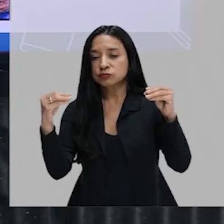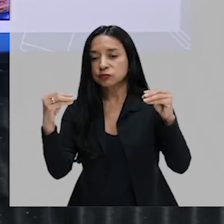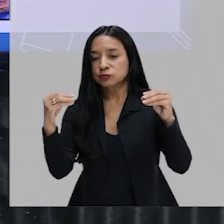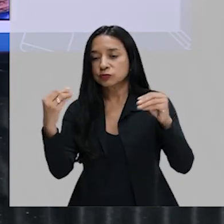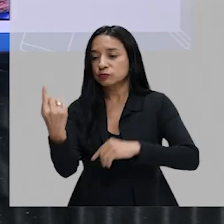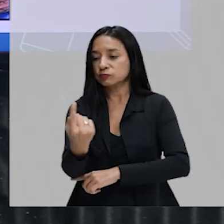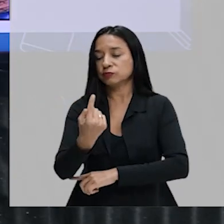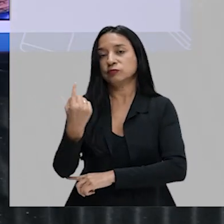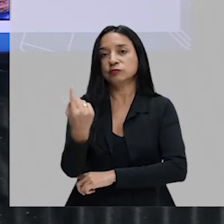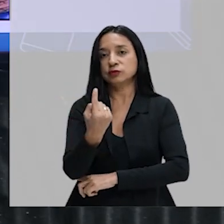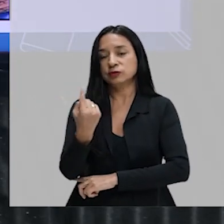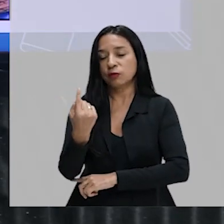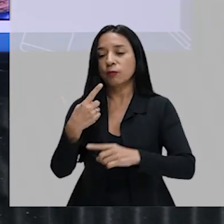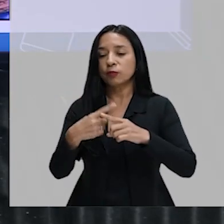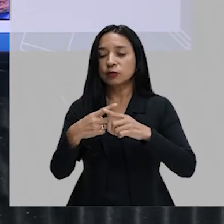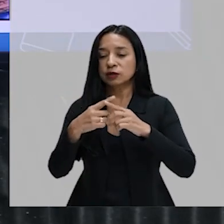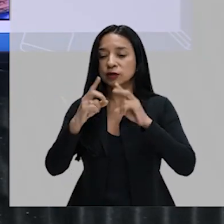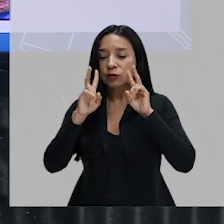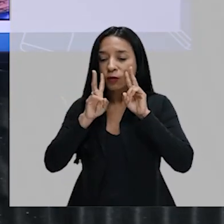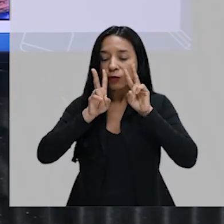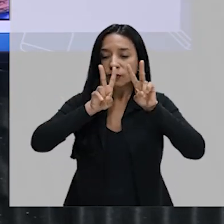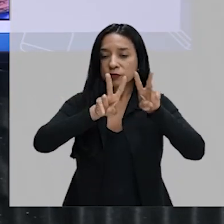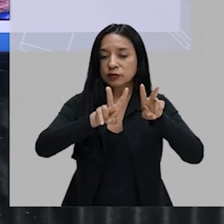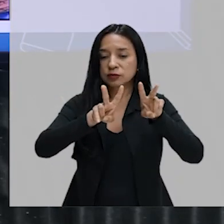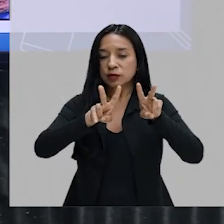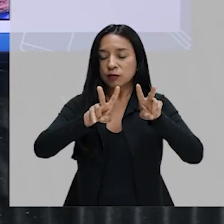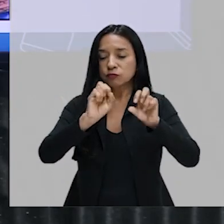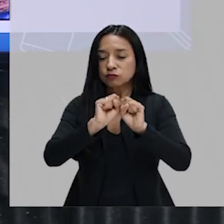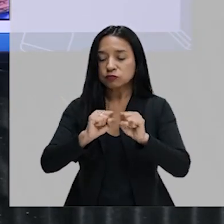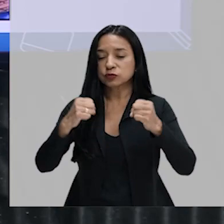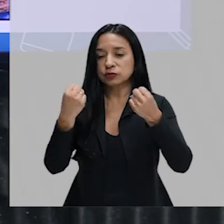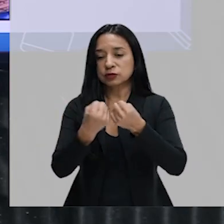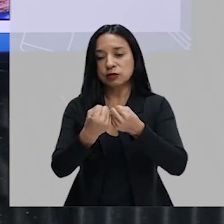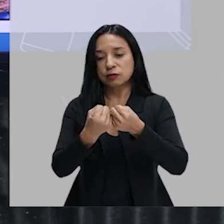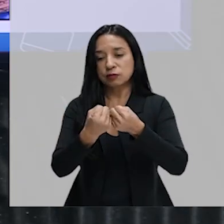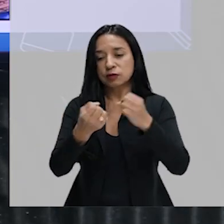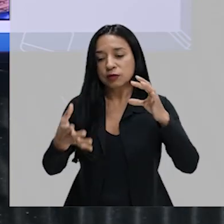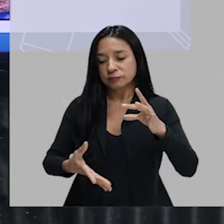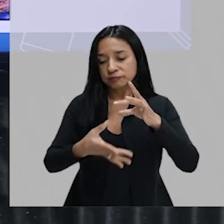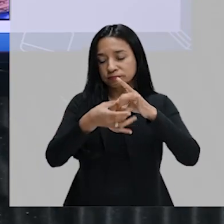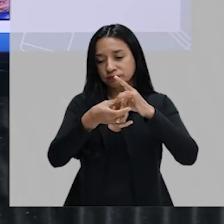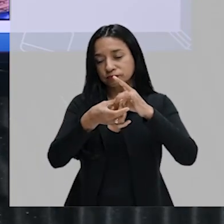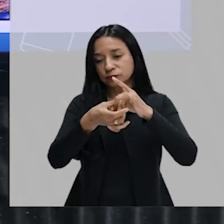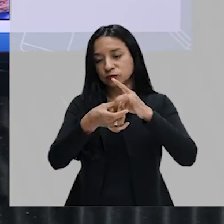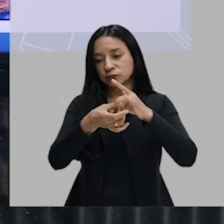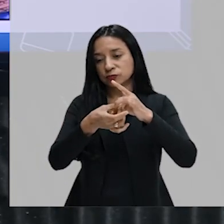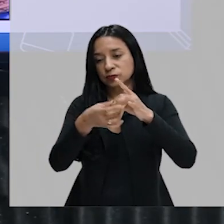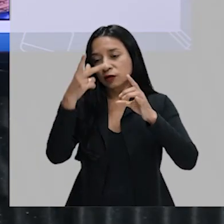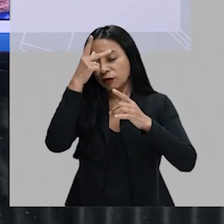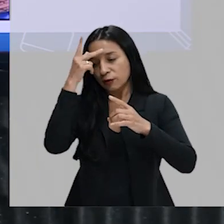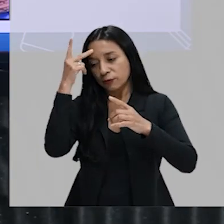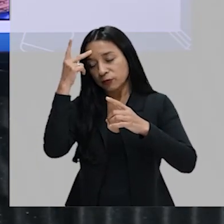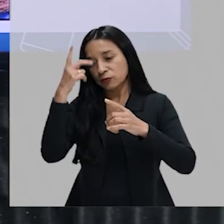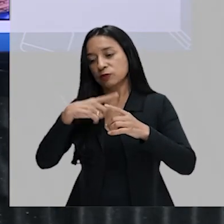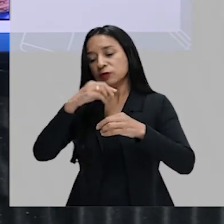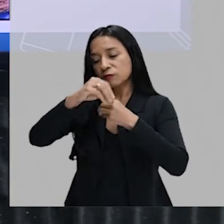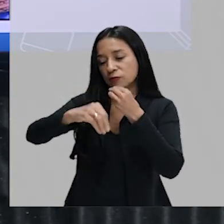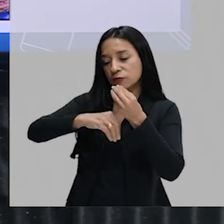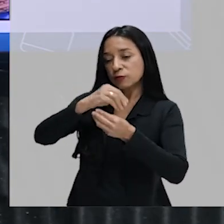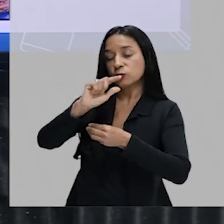o sentimento de estar vivo, transcendendo o ego. Ainda há pouco falei para vocês, falei de transcendência, nós falamos